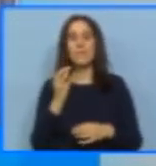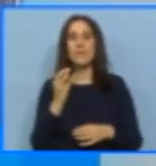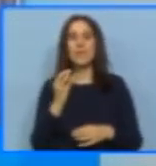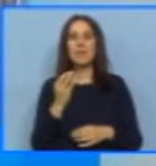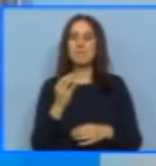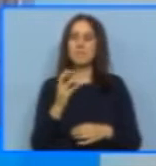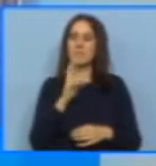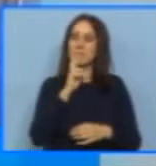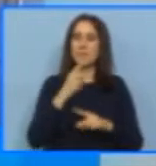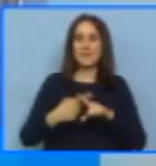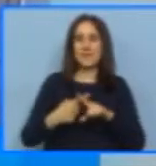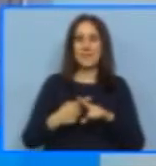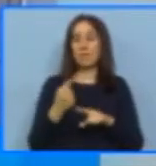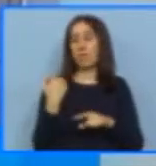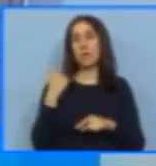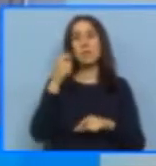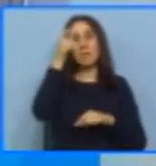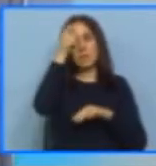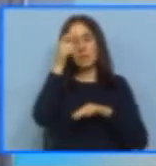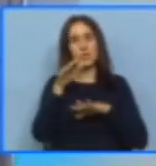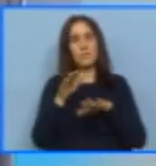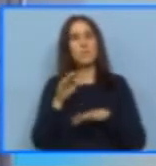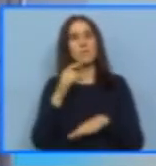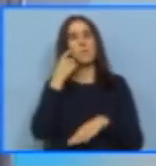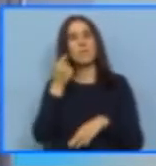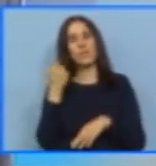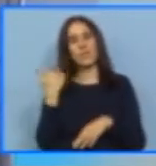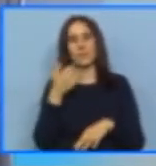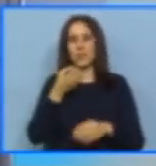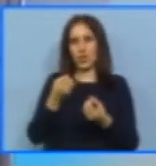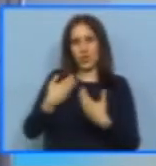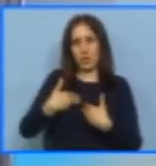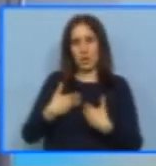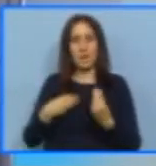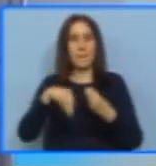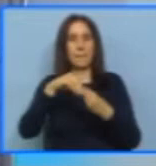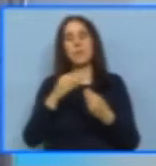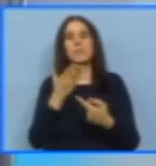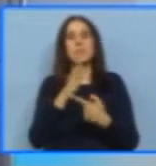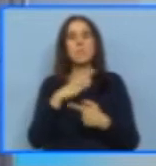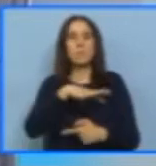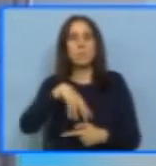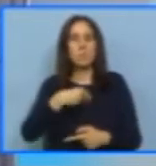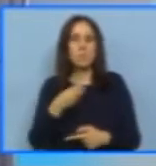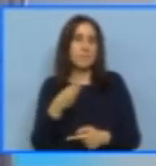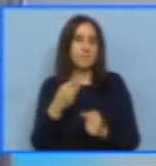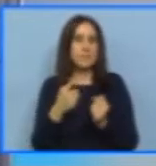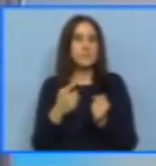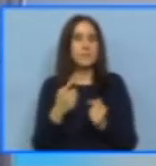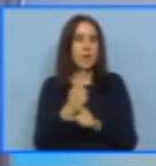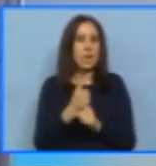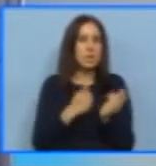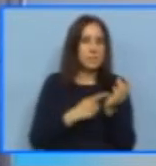disso agora nesta última viagem ao Egito, e nomeadamente também no mundo, por exemplo, dos americanos,